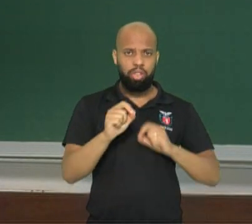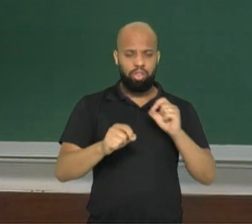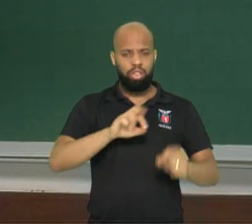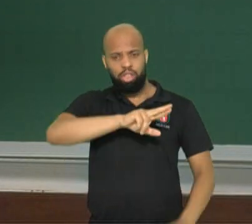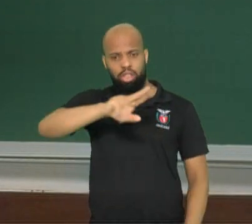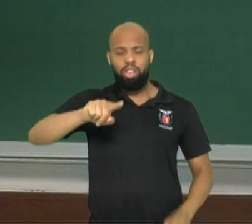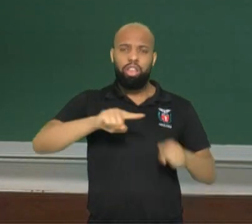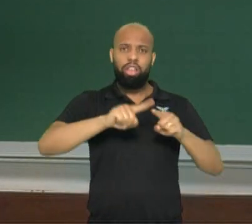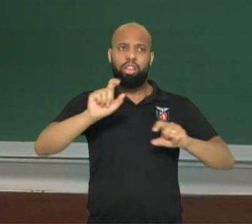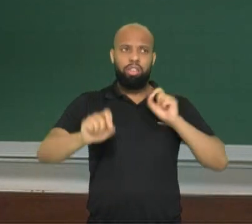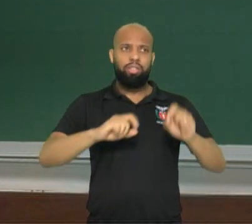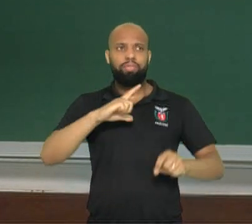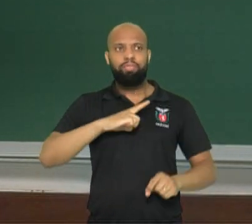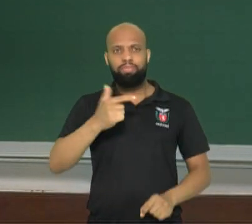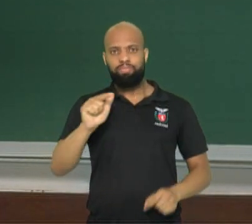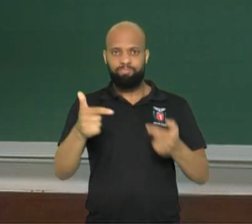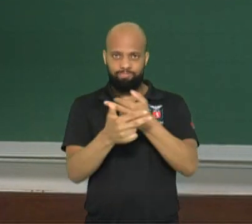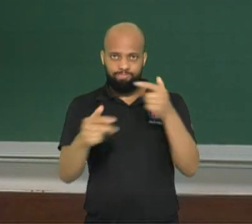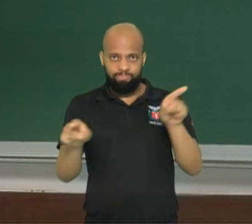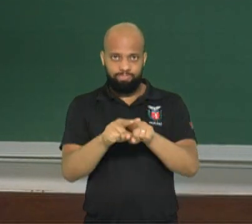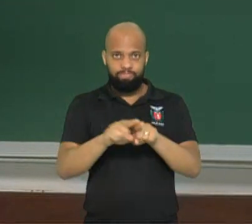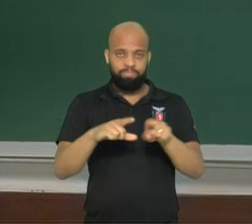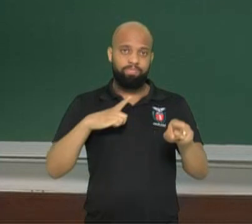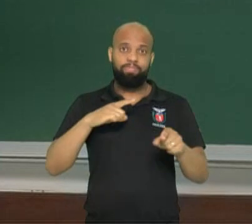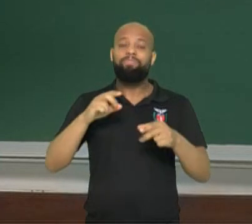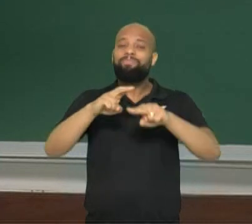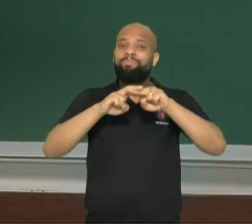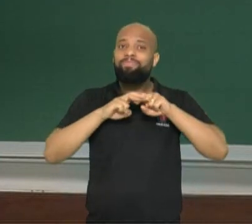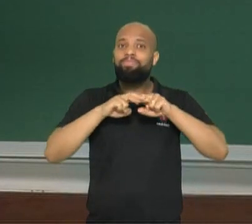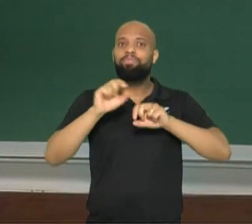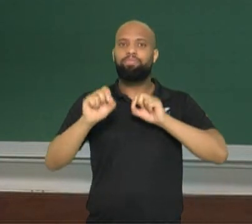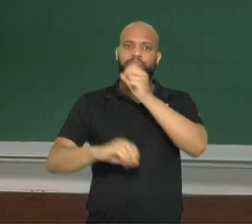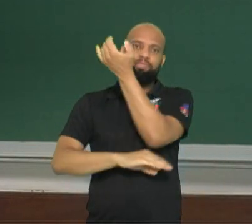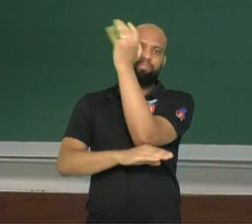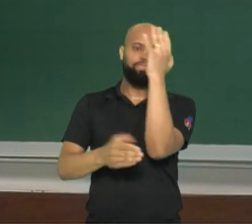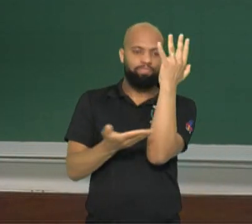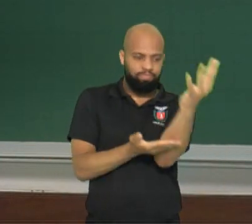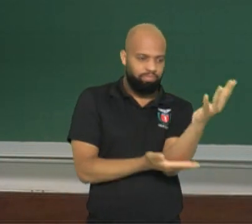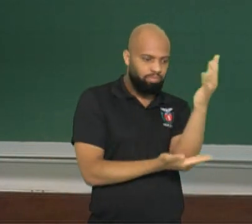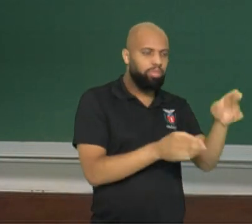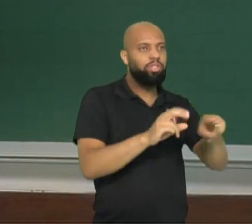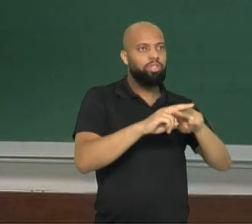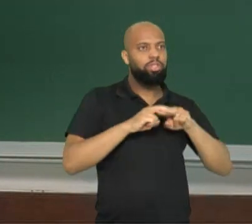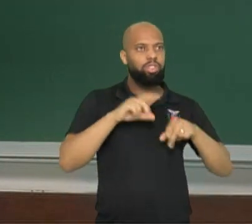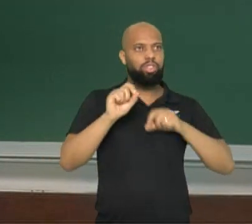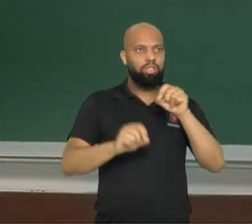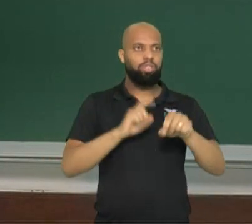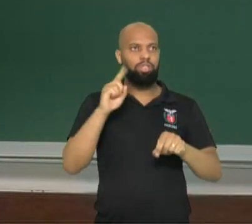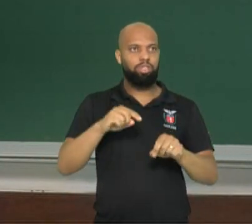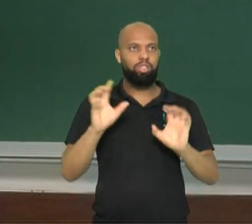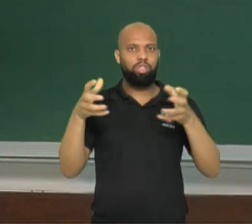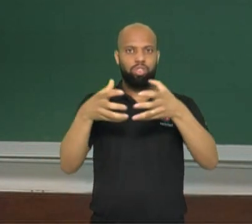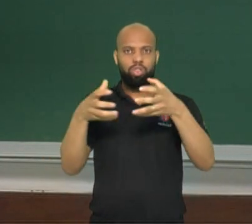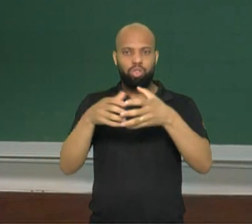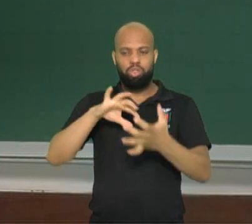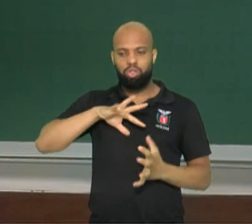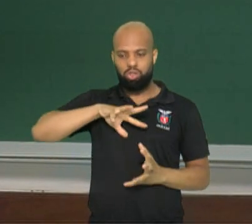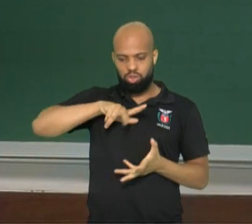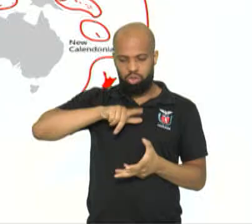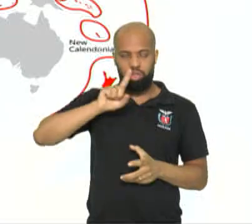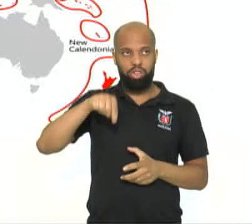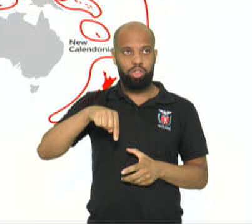considerado legal. Mas, por outro lado, que está sendo muito desmatado. Por isso que está aqui considerado pela Convenção Internacional como hotspot,